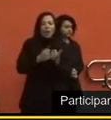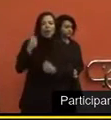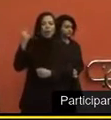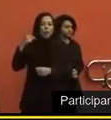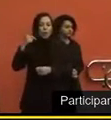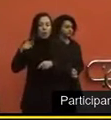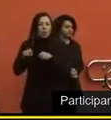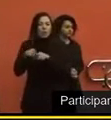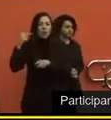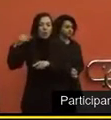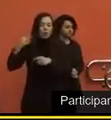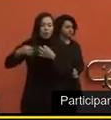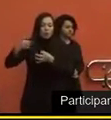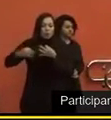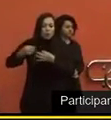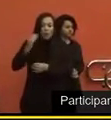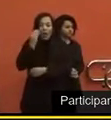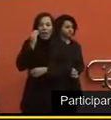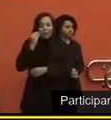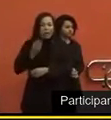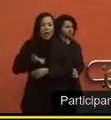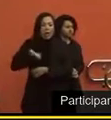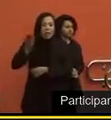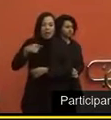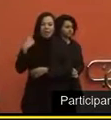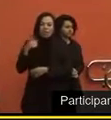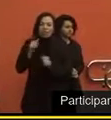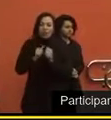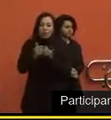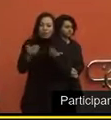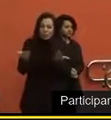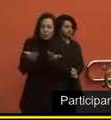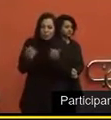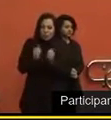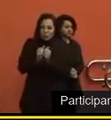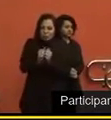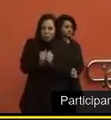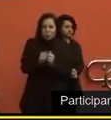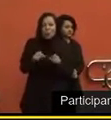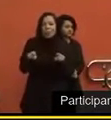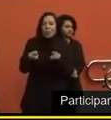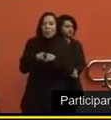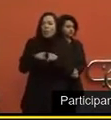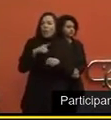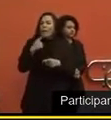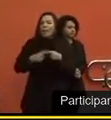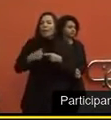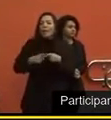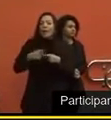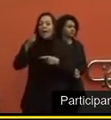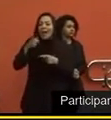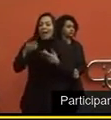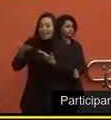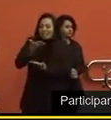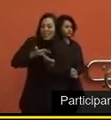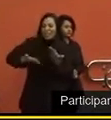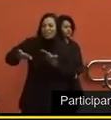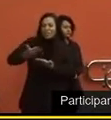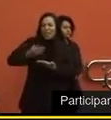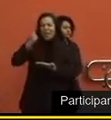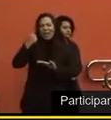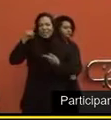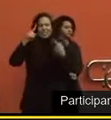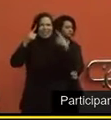de justiça mais experientes, aos quais nos juntamos nesta data. Porque é nas trocas que as melhores ideias